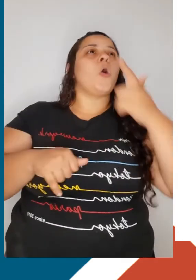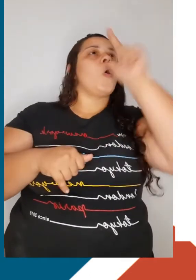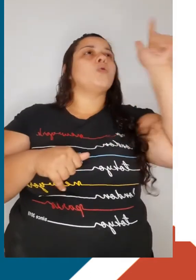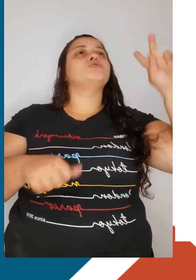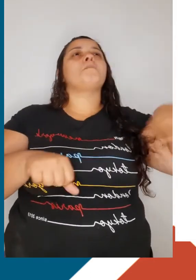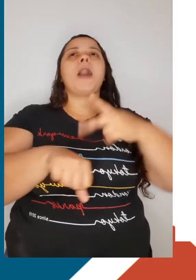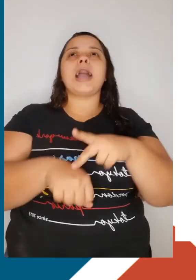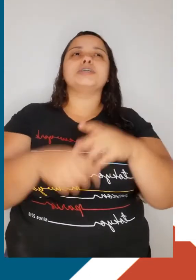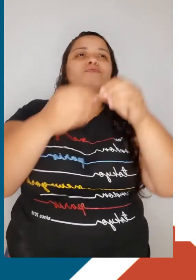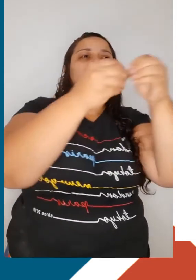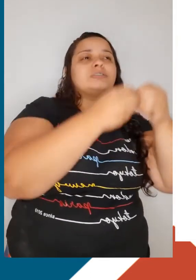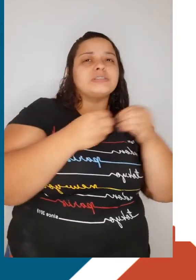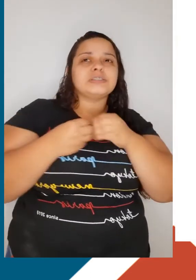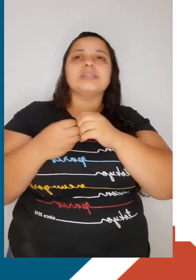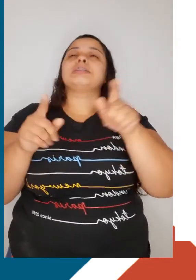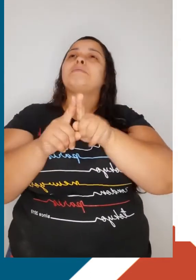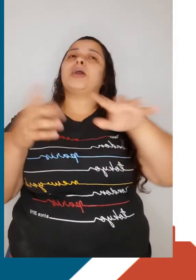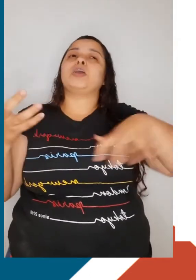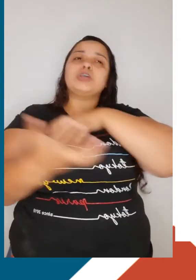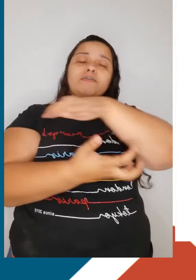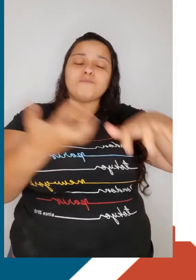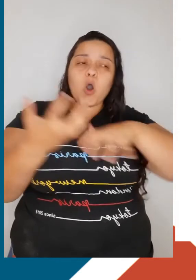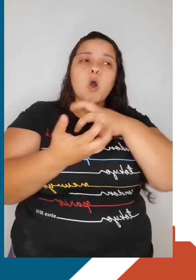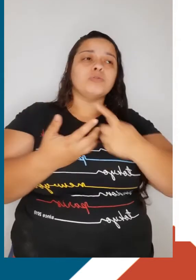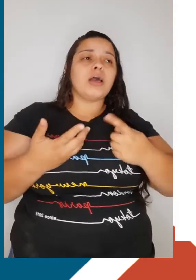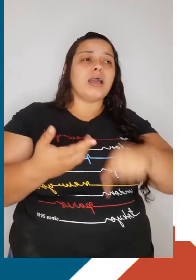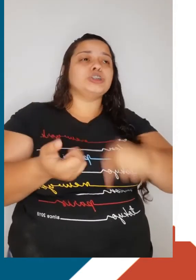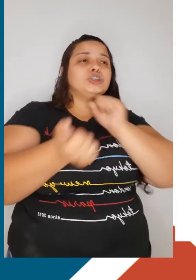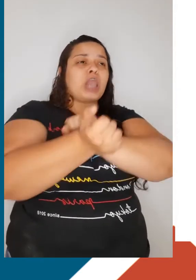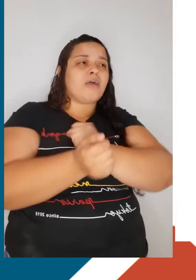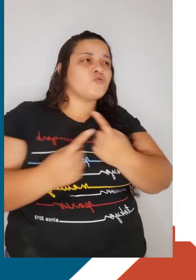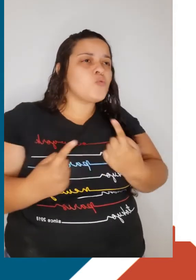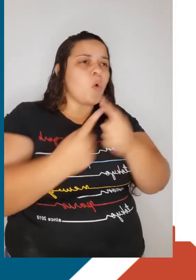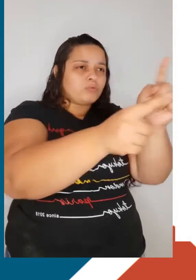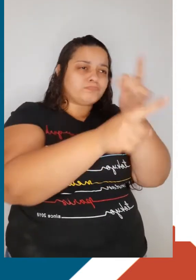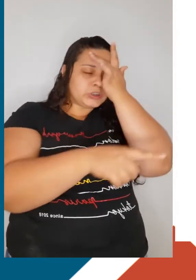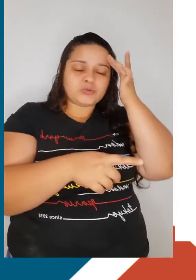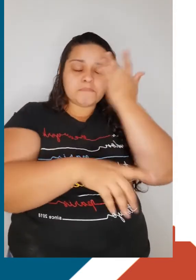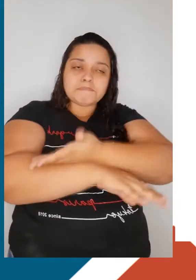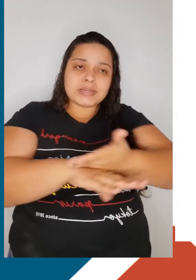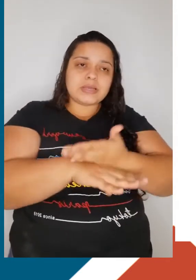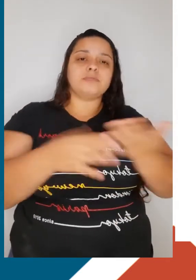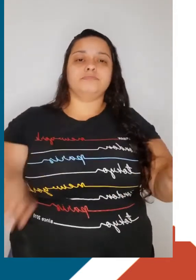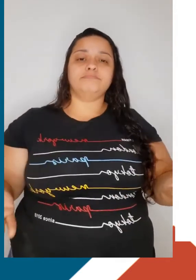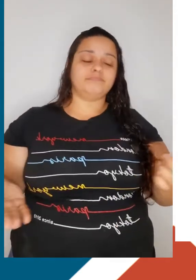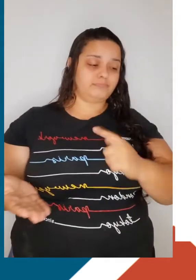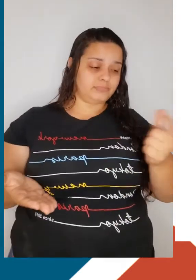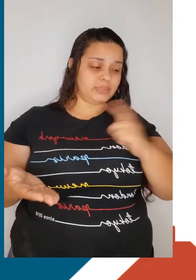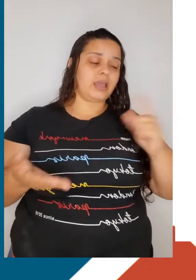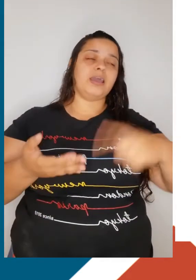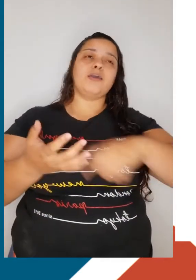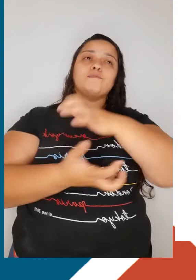de independência dos países vizinhos e as temidas revoltas de escravizados. O resultado disso, então, foi a deflagração